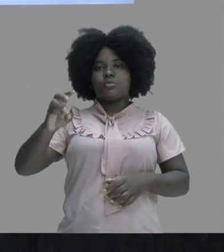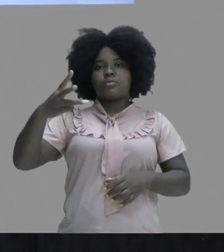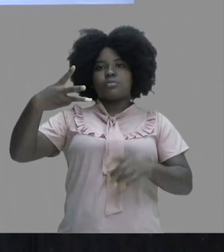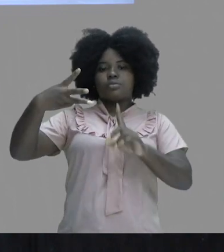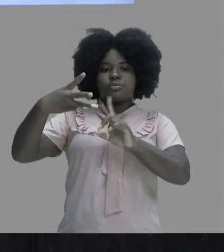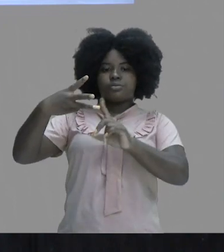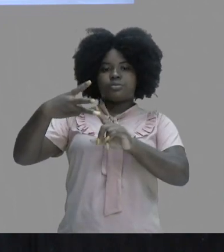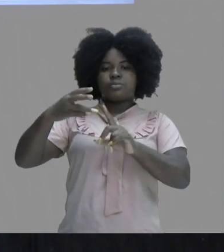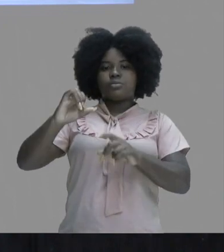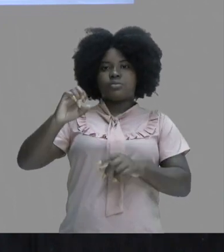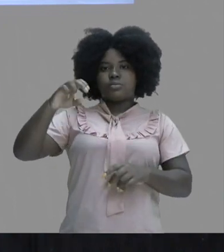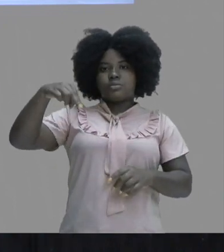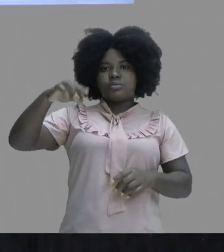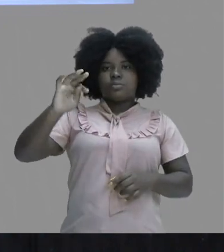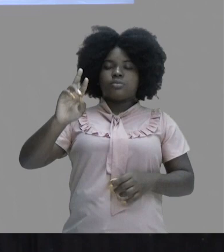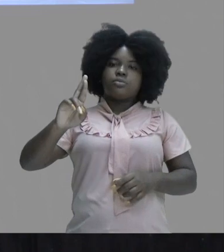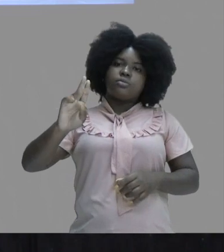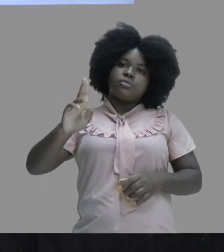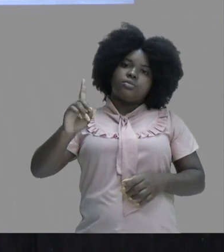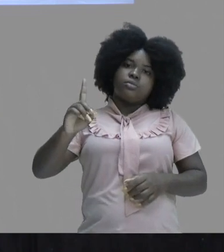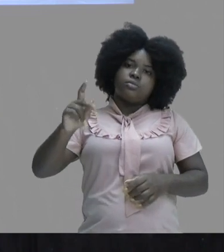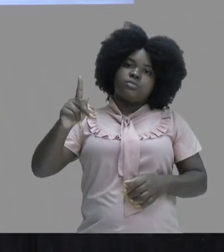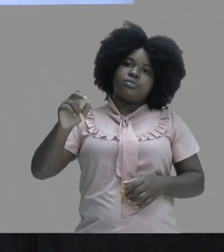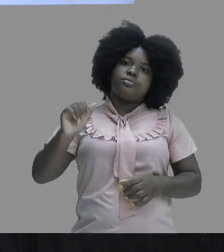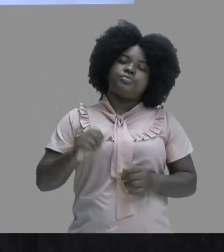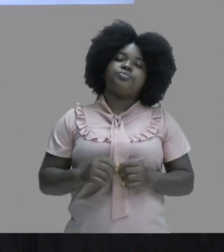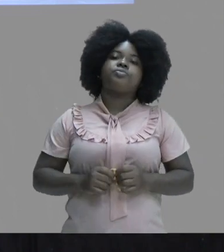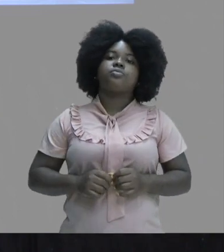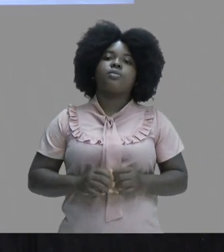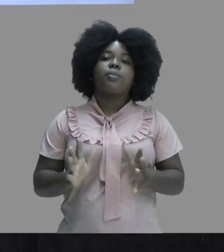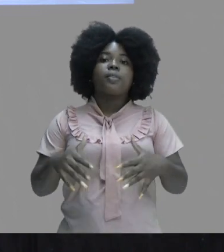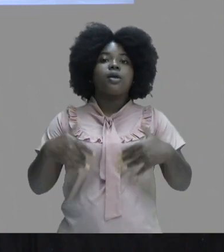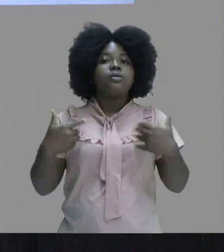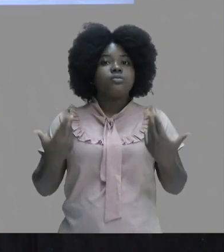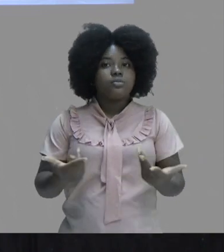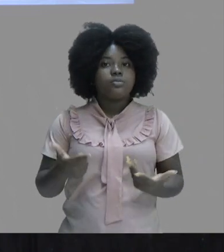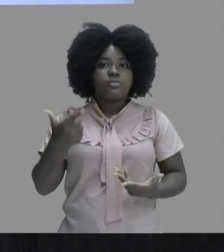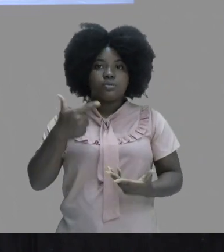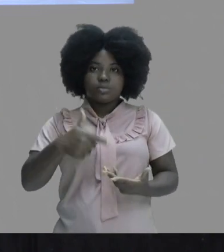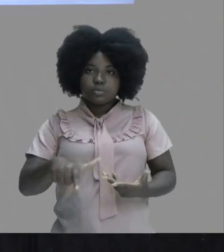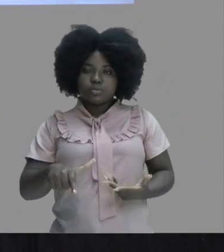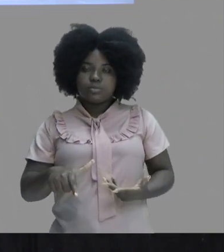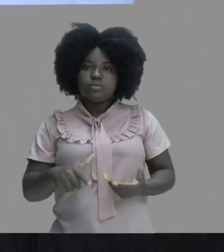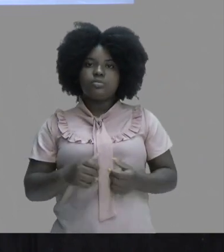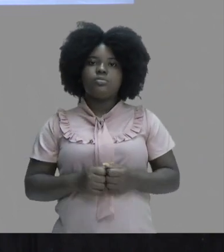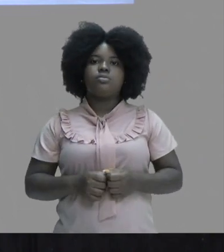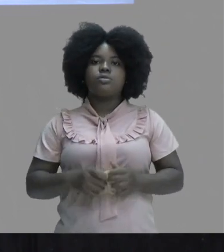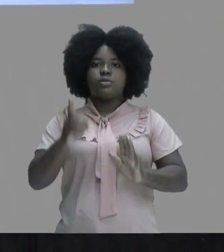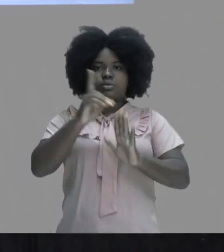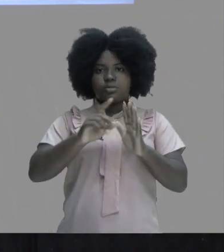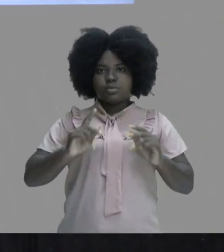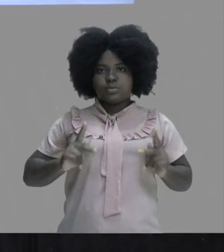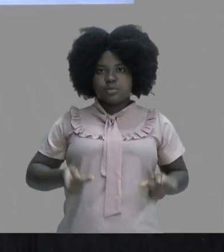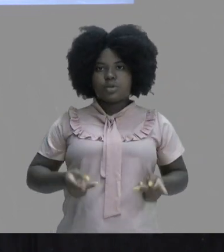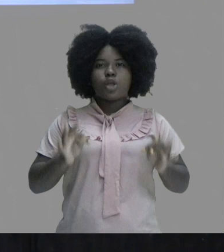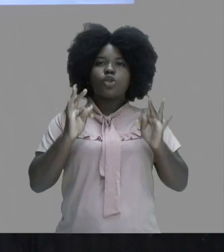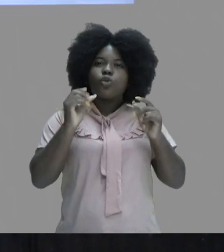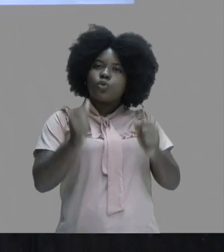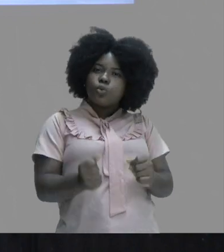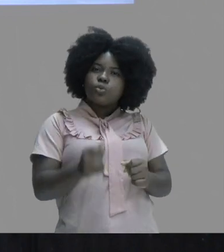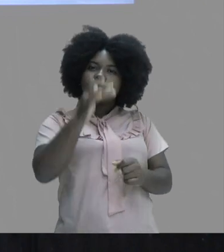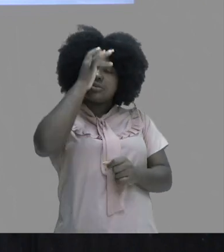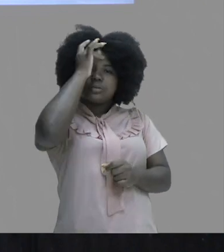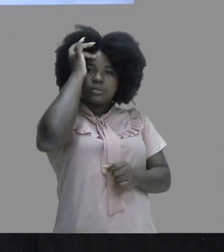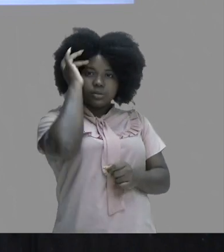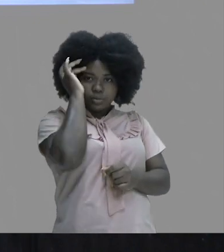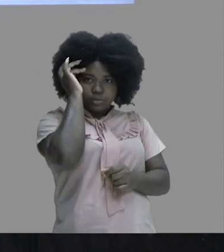fazer uma recapitulação? Direitos humanos valem para todos os seres humanos, todos. Indivisíveis,